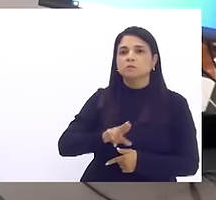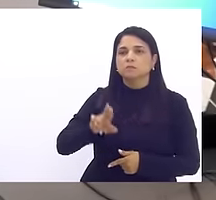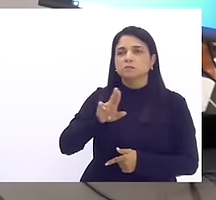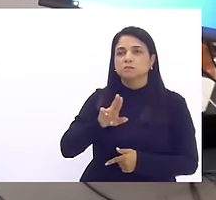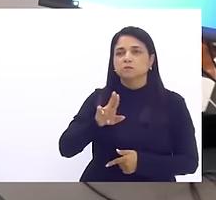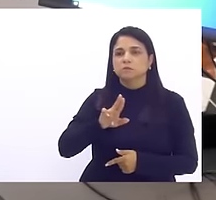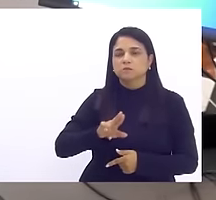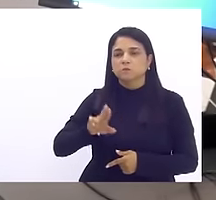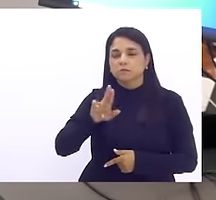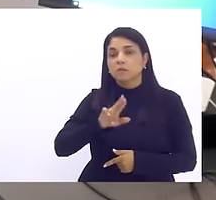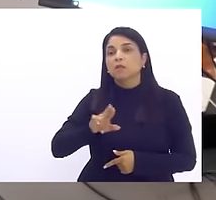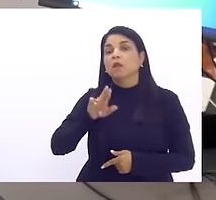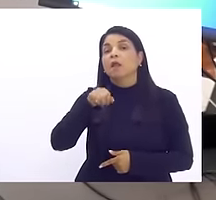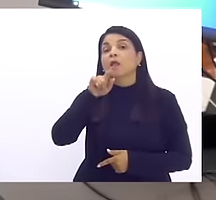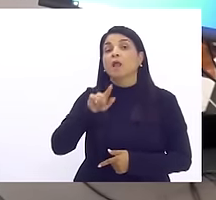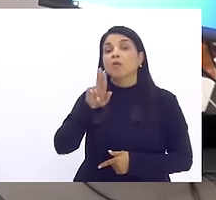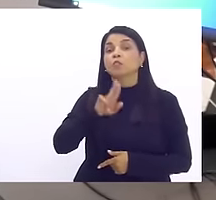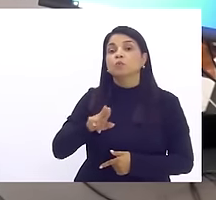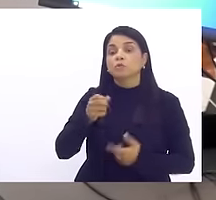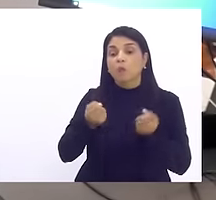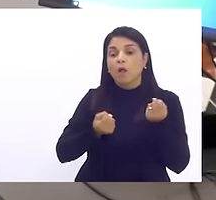presente que ele consignado